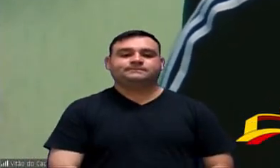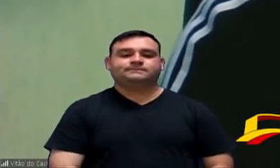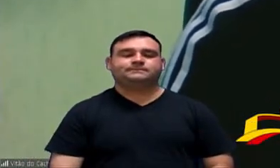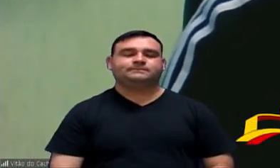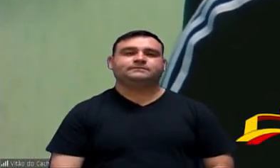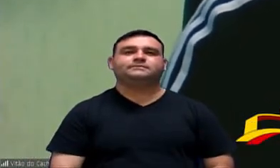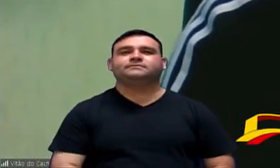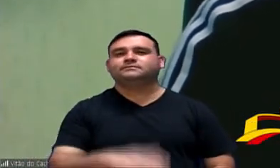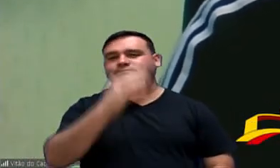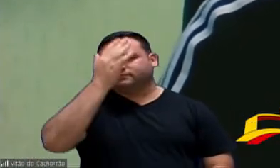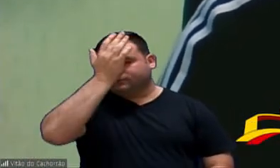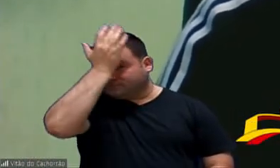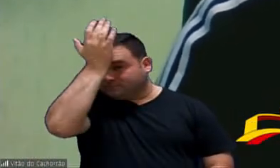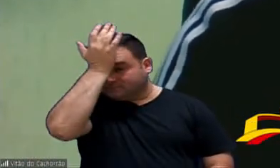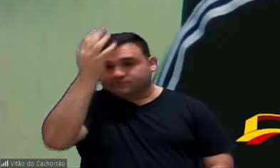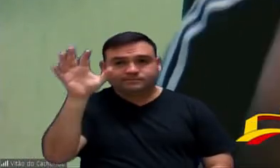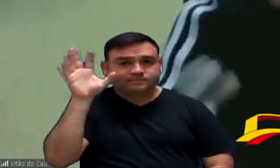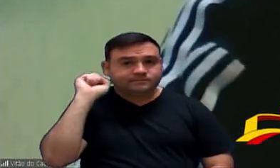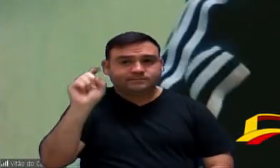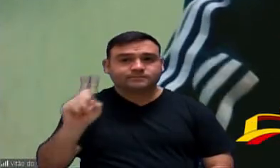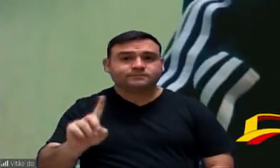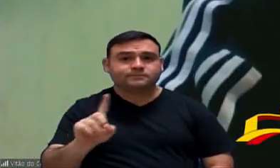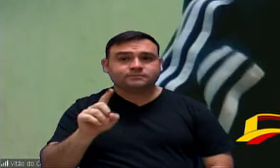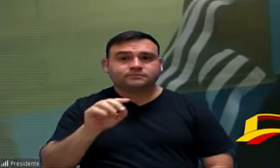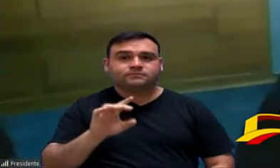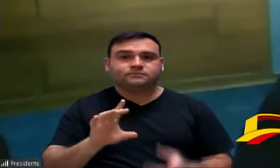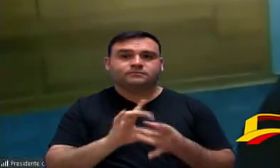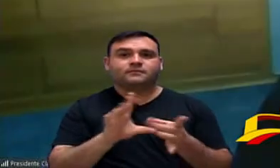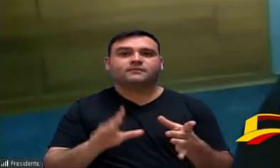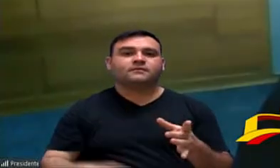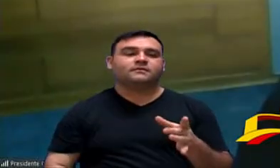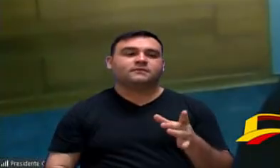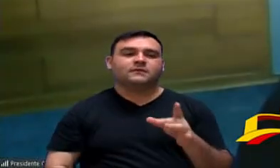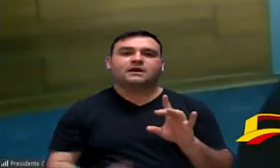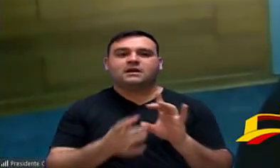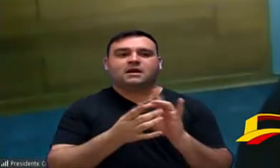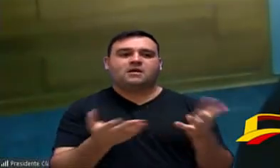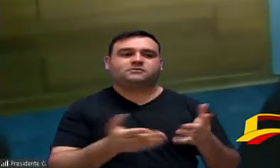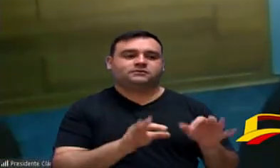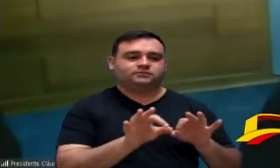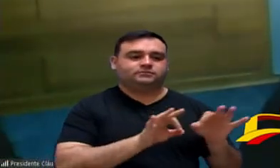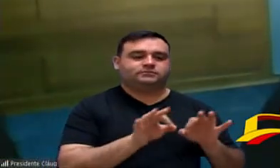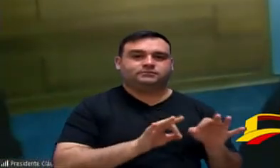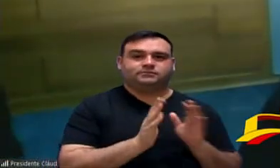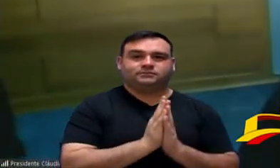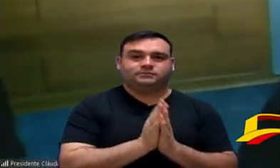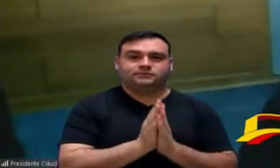Simoa, não estamos ouvindo você. Abre o microfone. Vamos lá, tá liberando aqui, por favor.